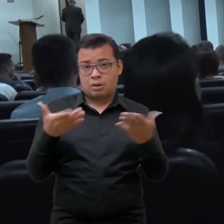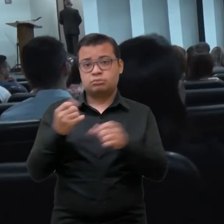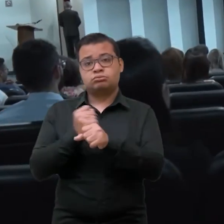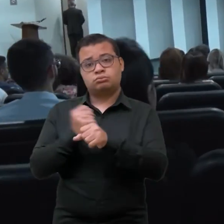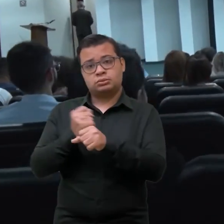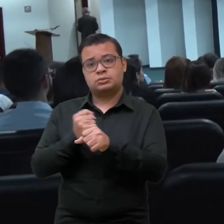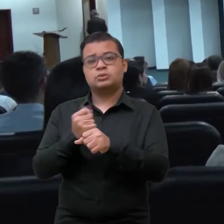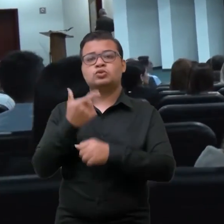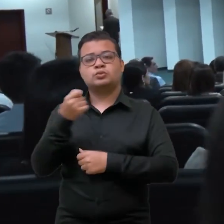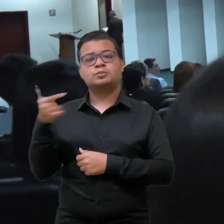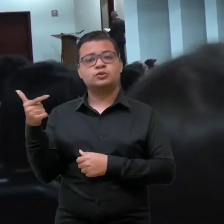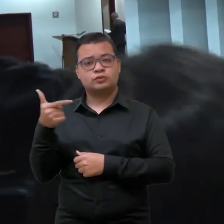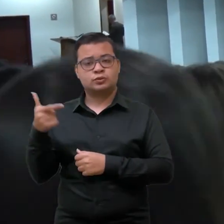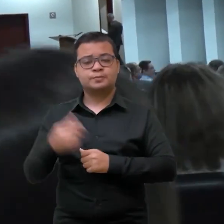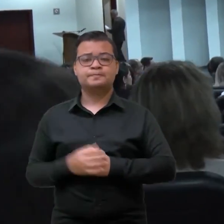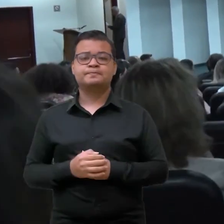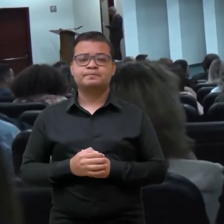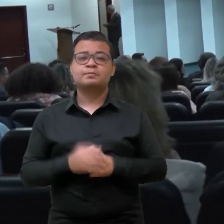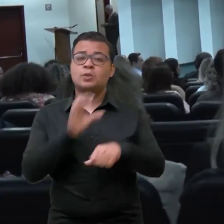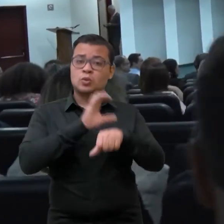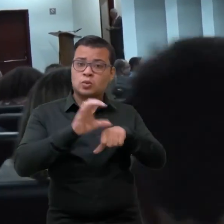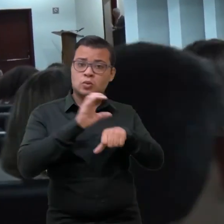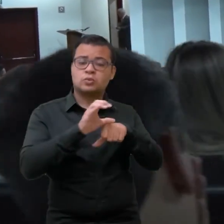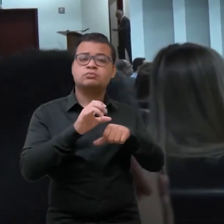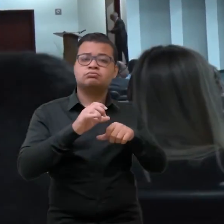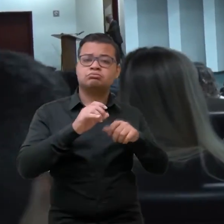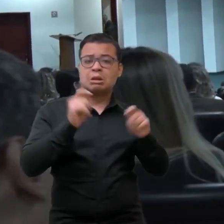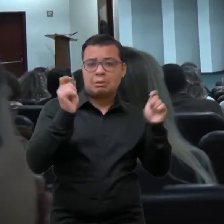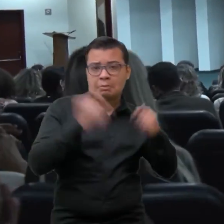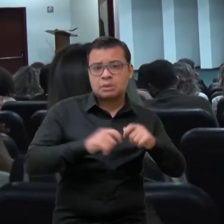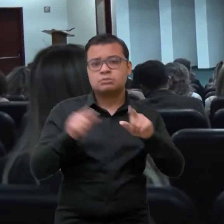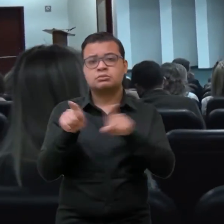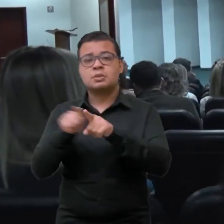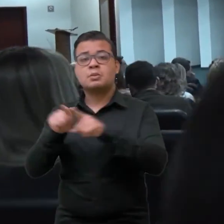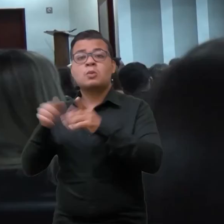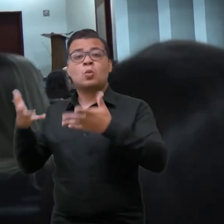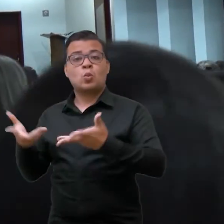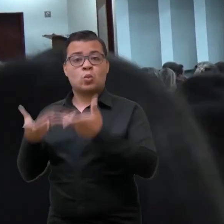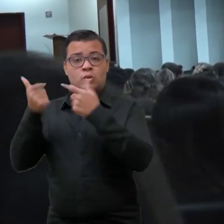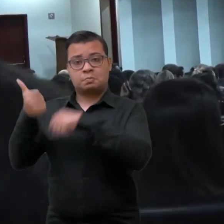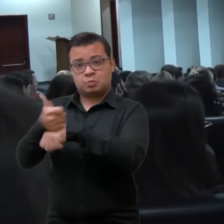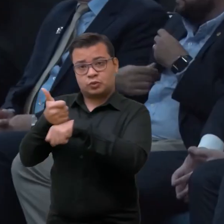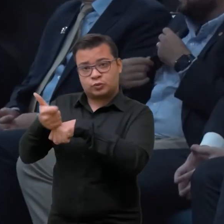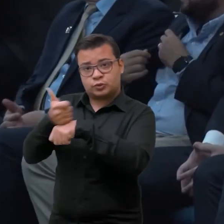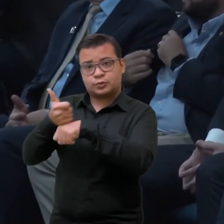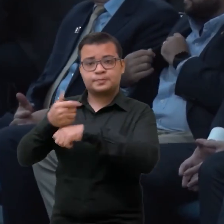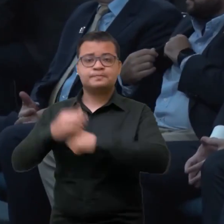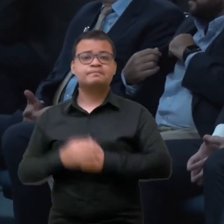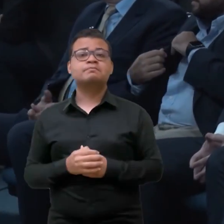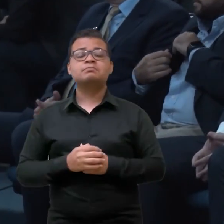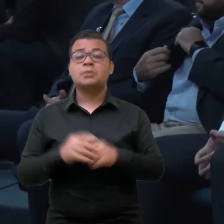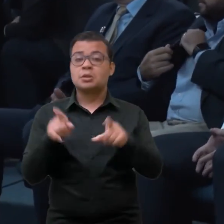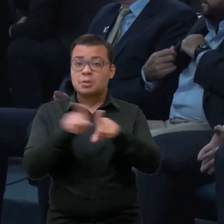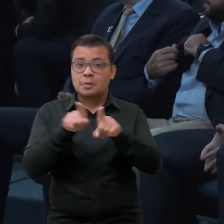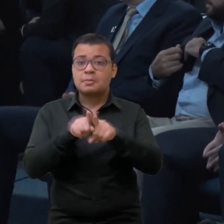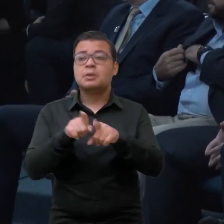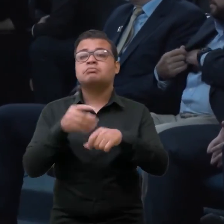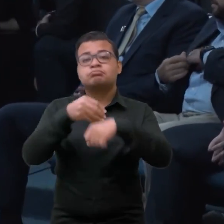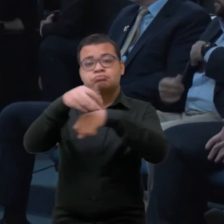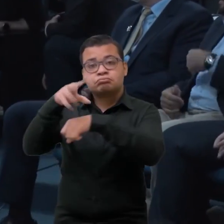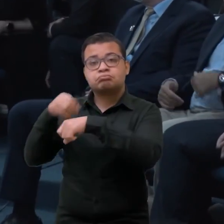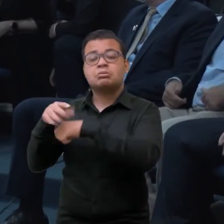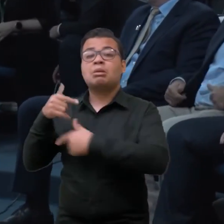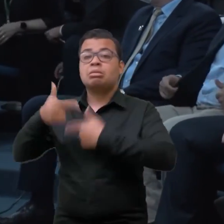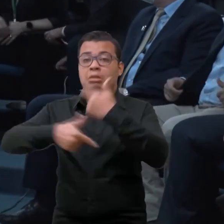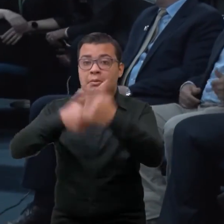ano. Serão ofertados cursos de capacitação e qualificação profissional e haverá oferta de